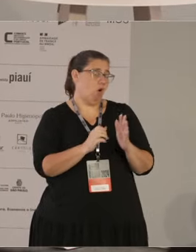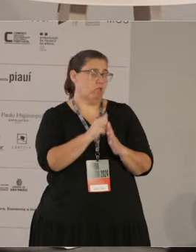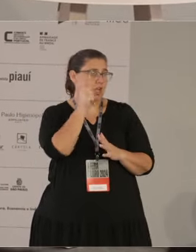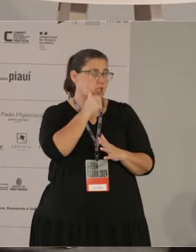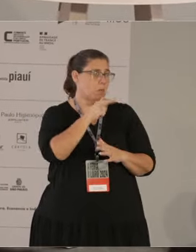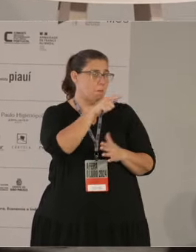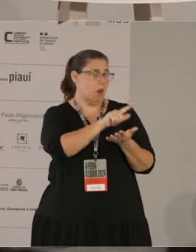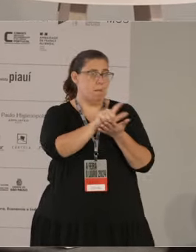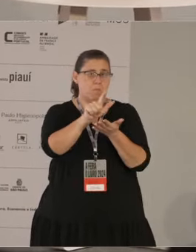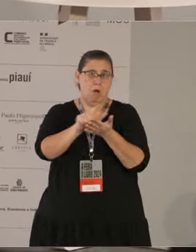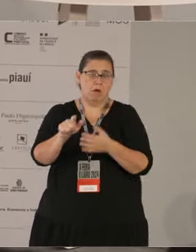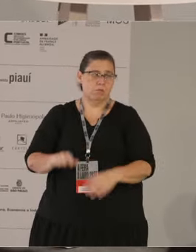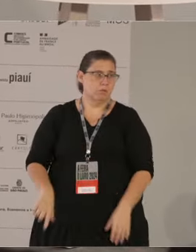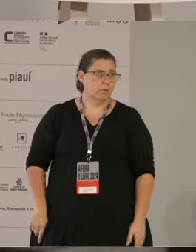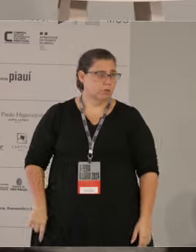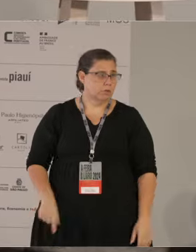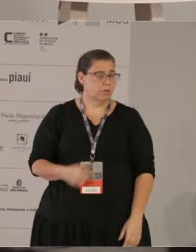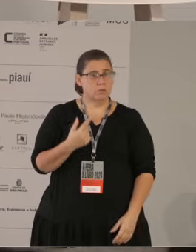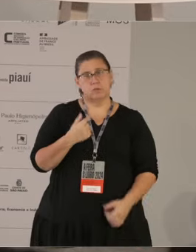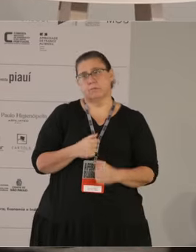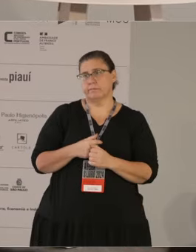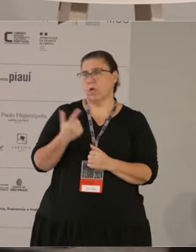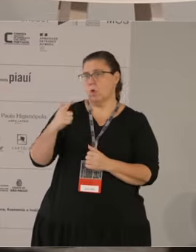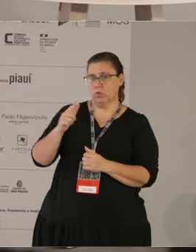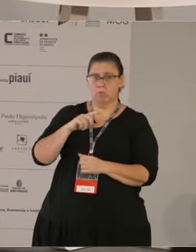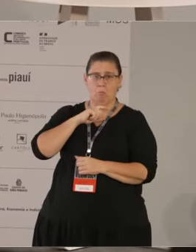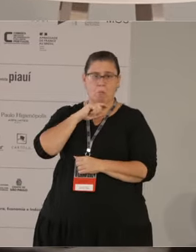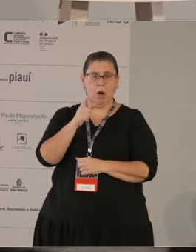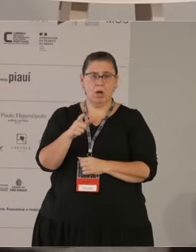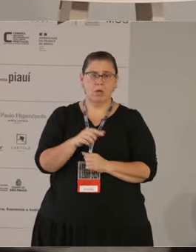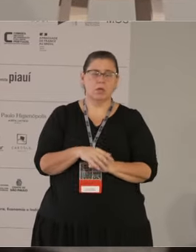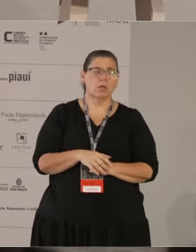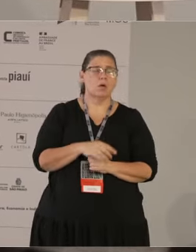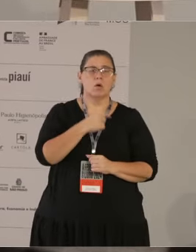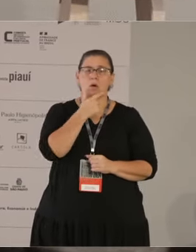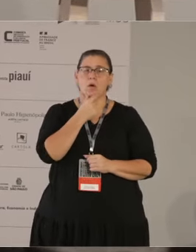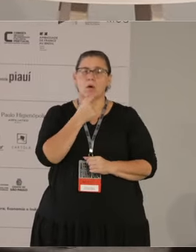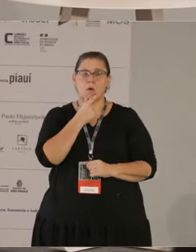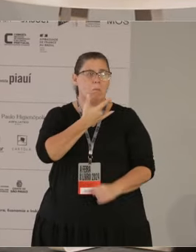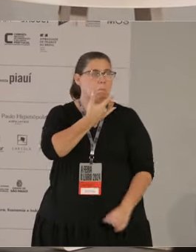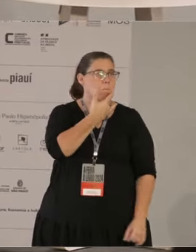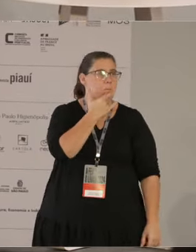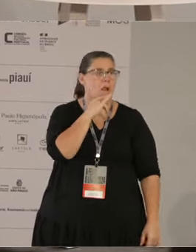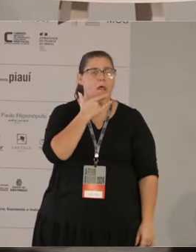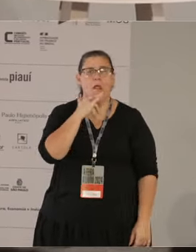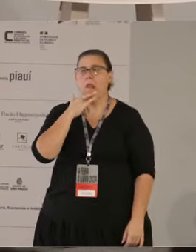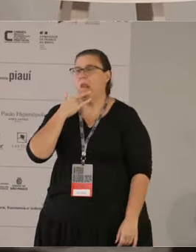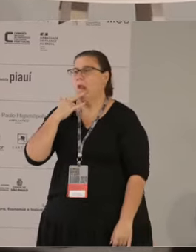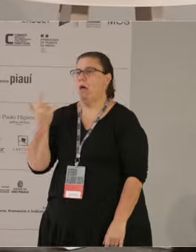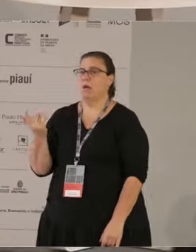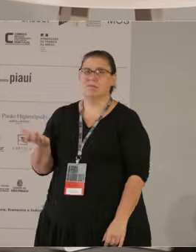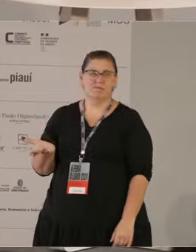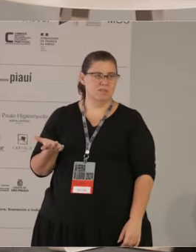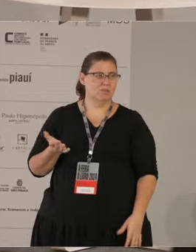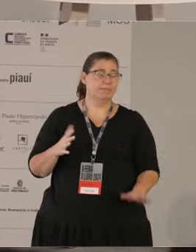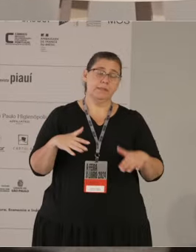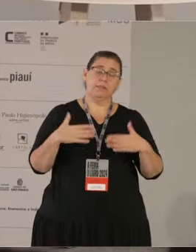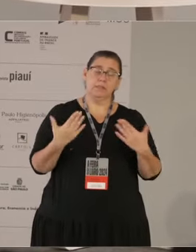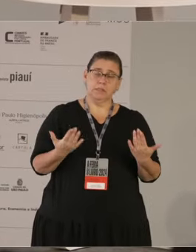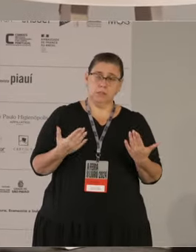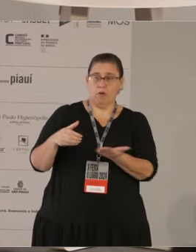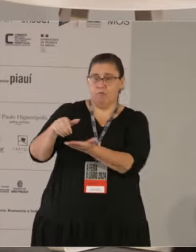vir limpar. Aí ela chegou noutra, não tinha ninguém, o sujeito estava enchendo a cara na cidade e largou a guarita. Aí ela falou, bom, então eu